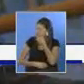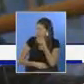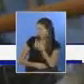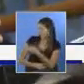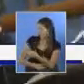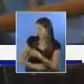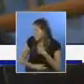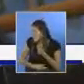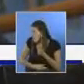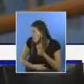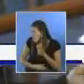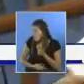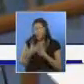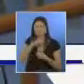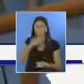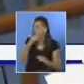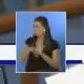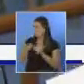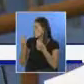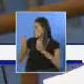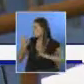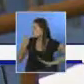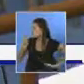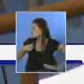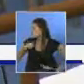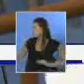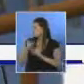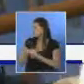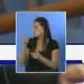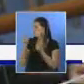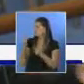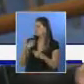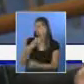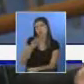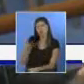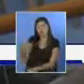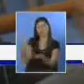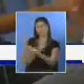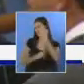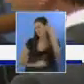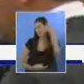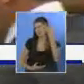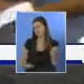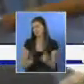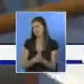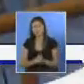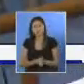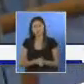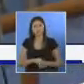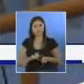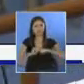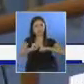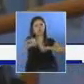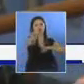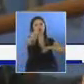dizer que eu não sirvo nem para ser síndico de um apartamento, porque votei contra o projeto dele. Esse homem, ele pensa que é o homem